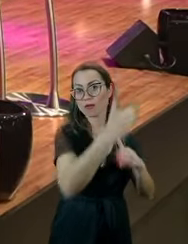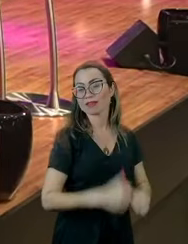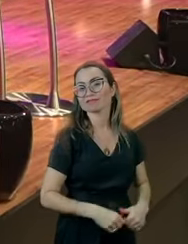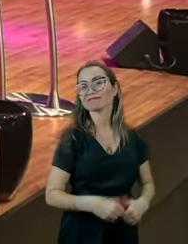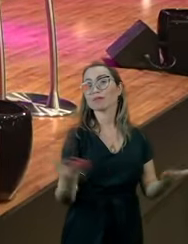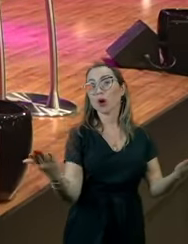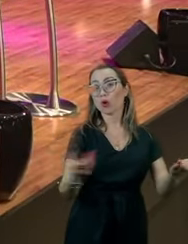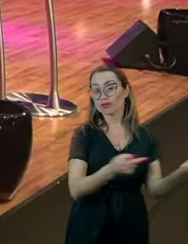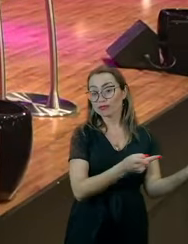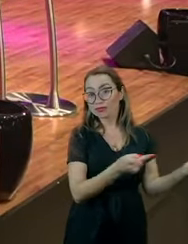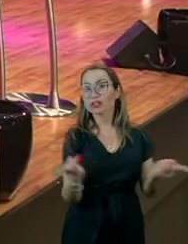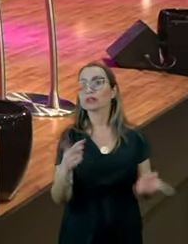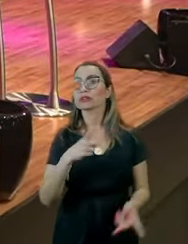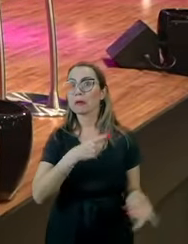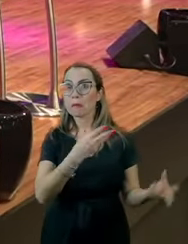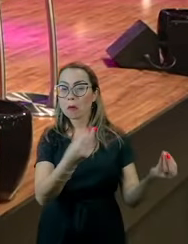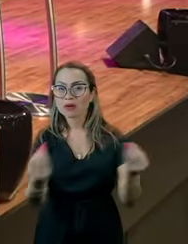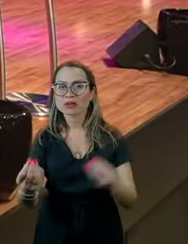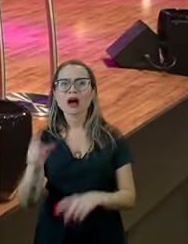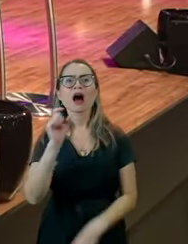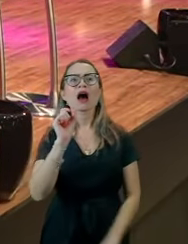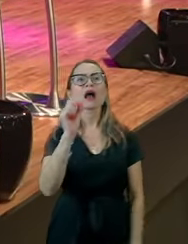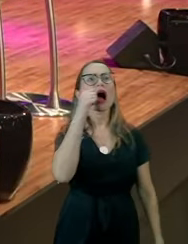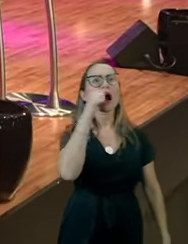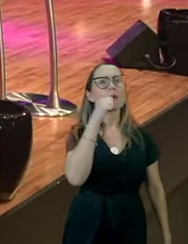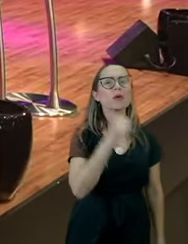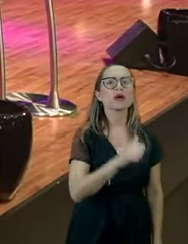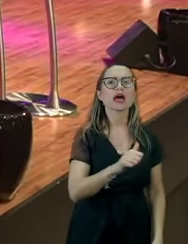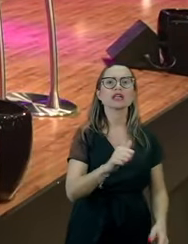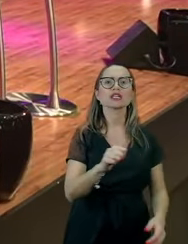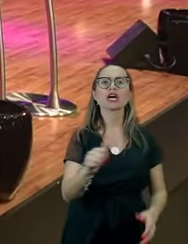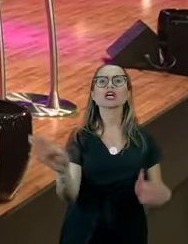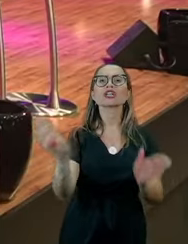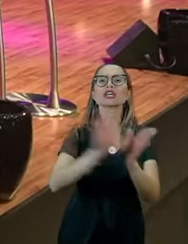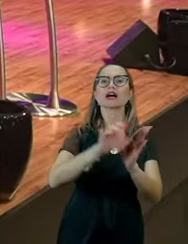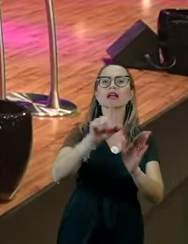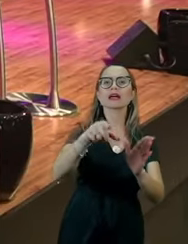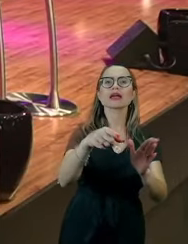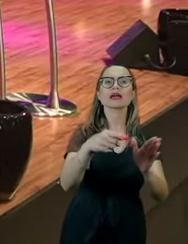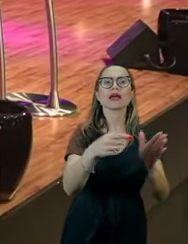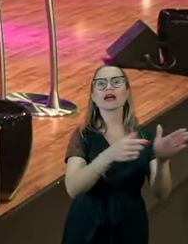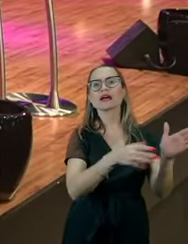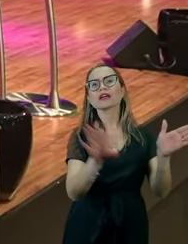Vocês acreditam nisso? Quem são as mulheres que vieram dos ônibus? Levanta a mão aí.